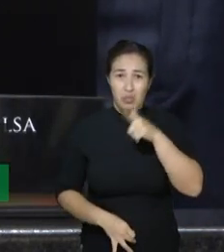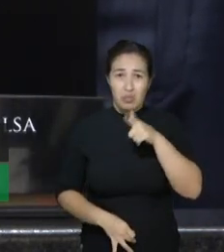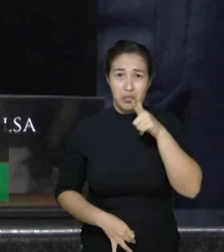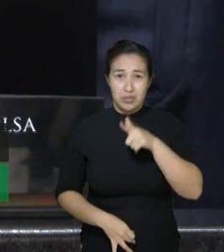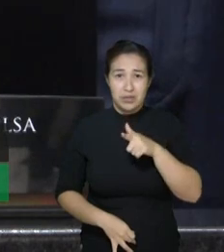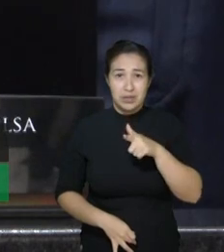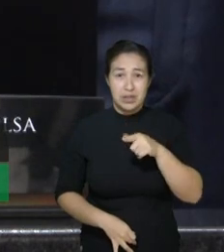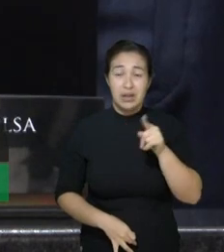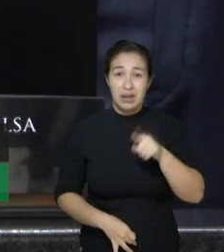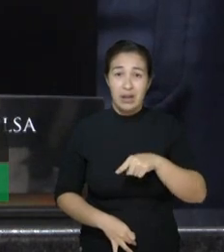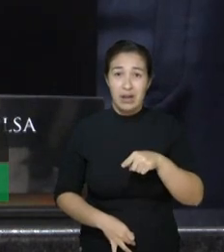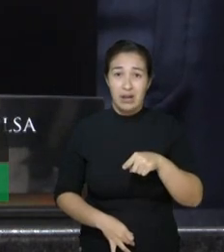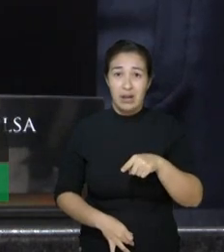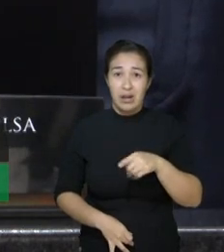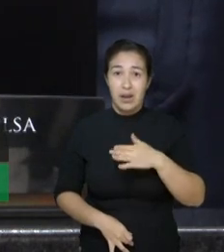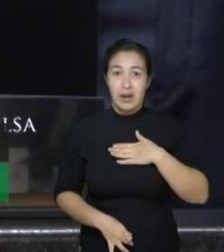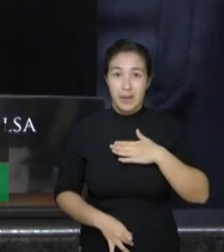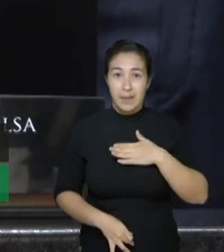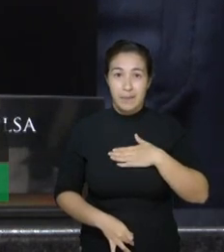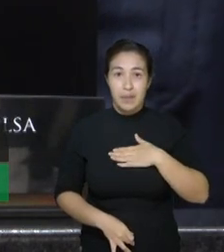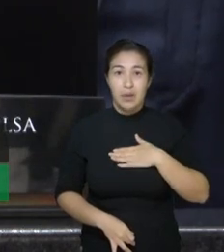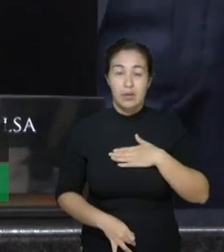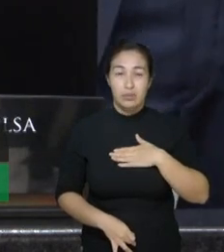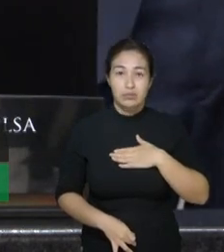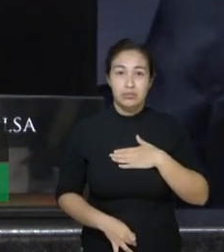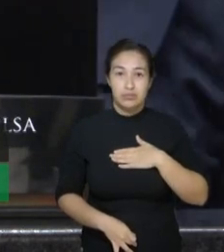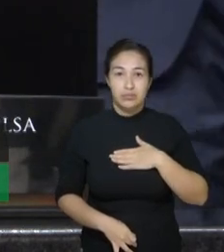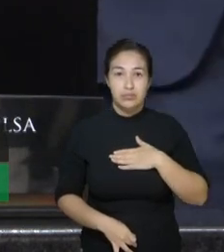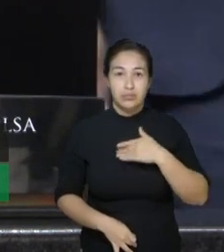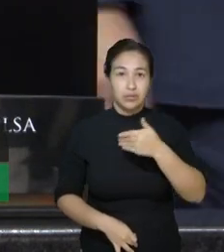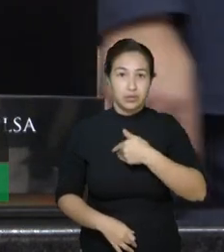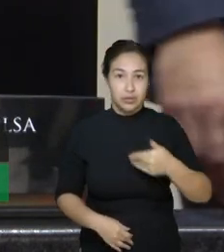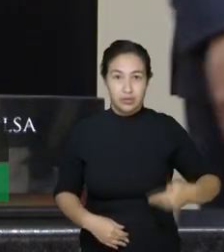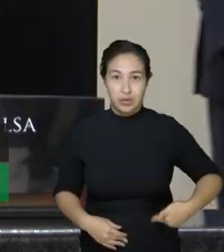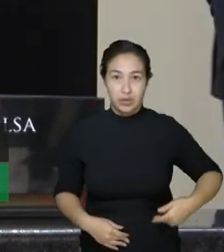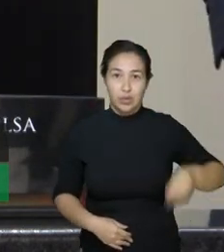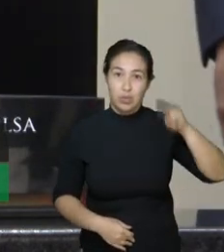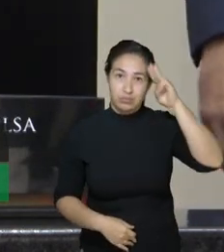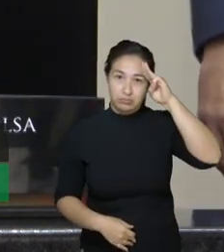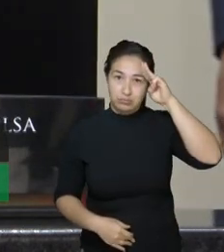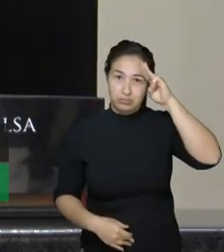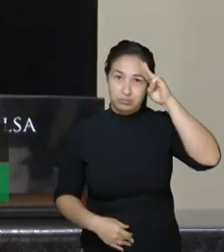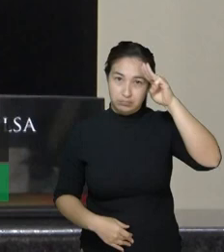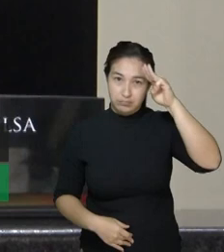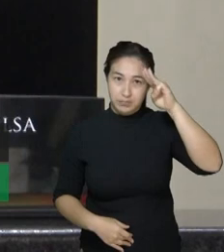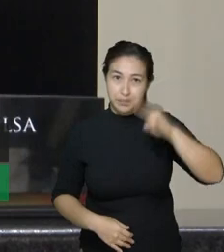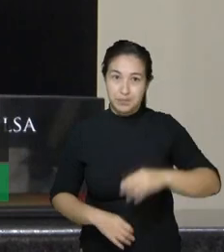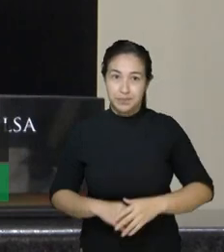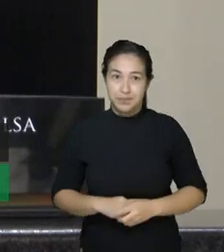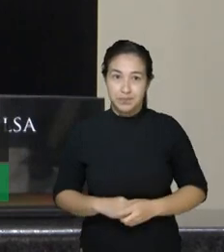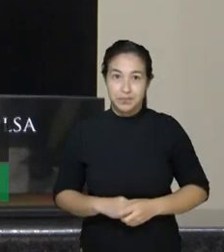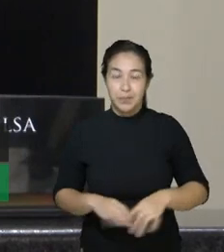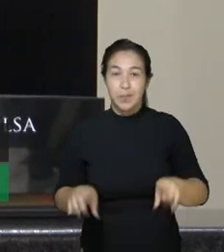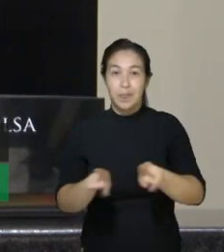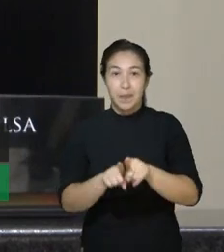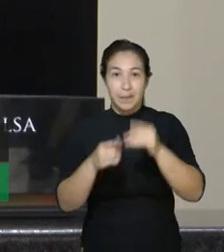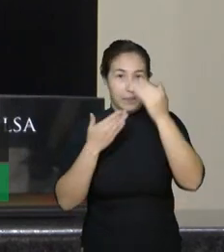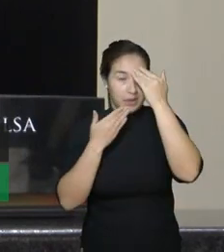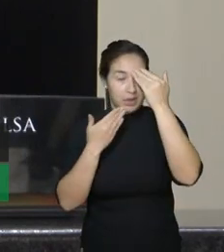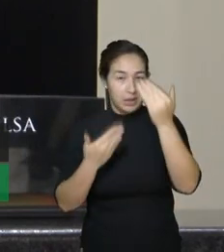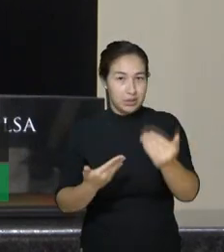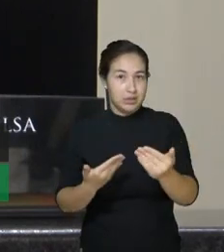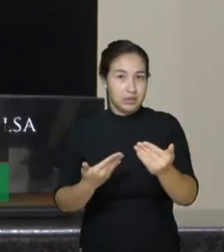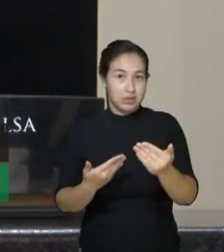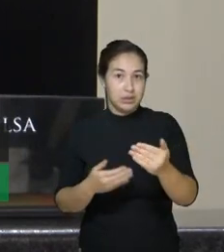tenha sido a minha, com um gesto do governador Carlos Moisés, que também quero agradecer,